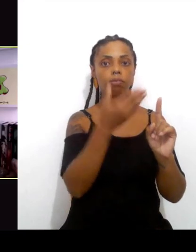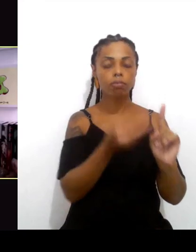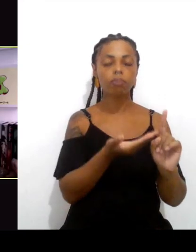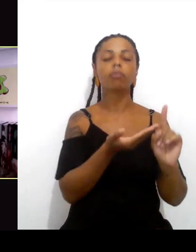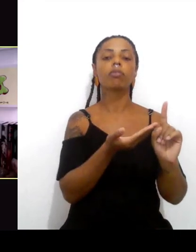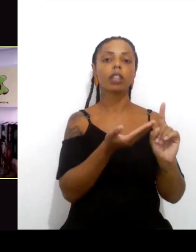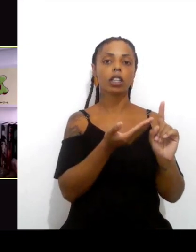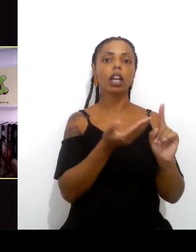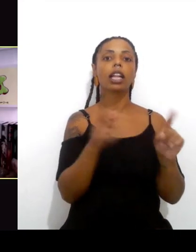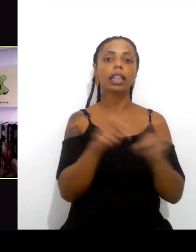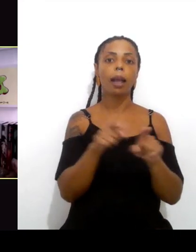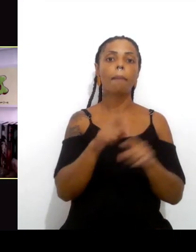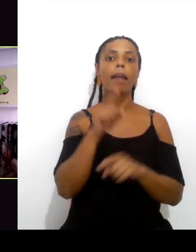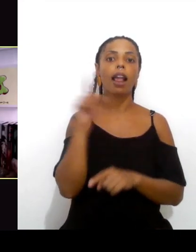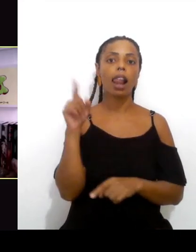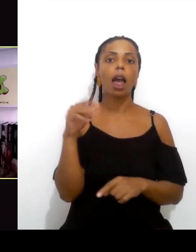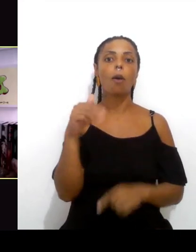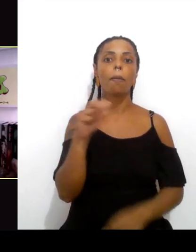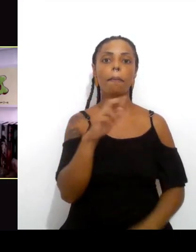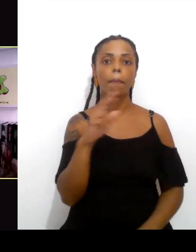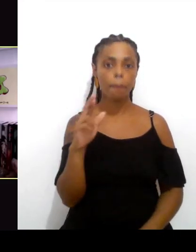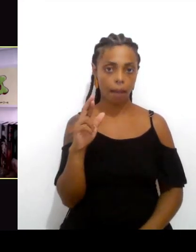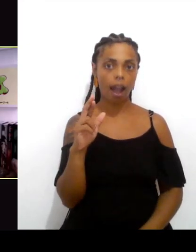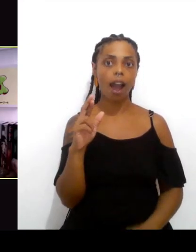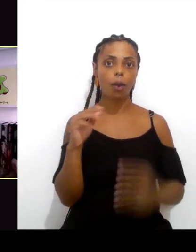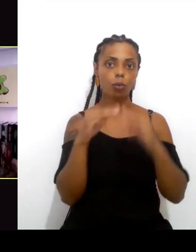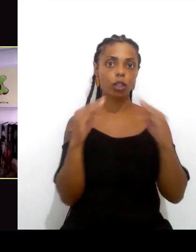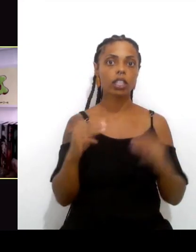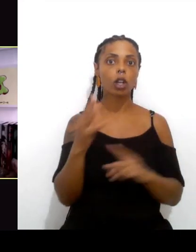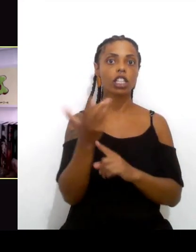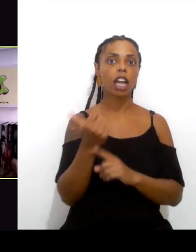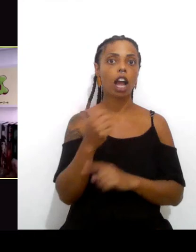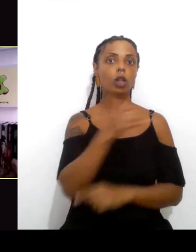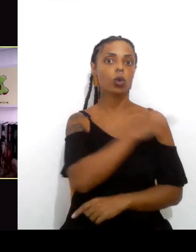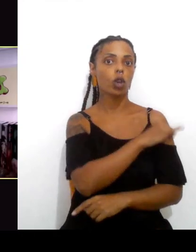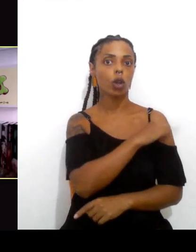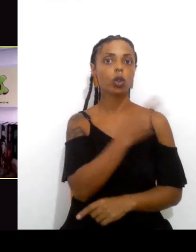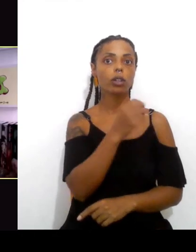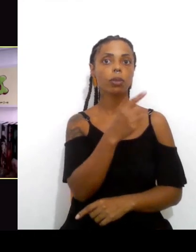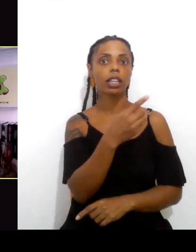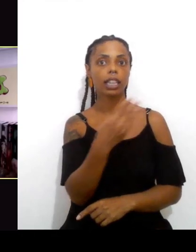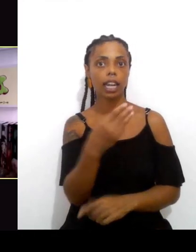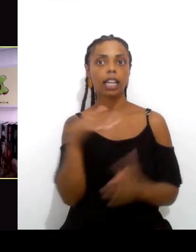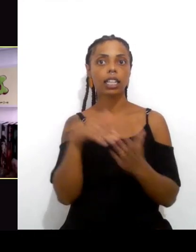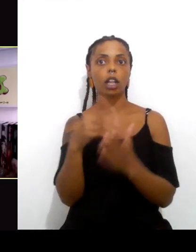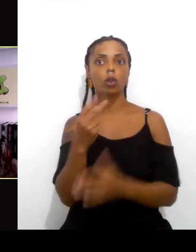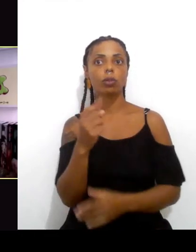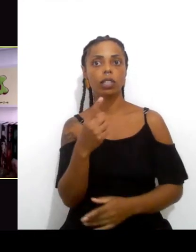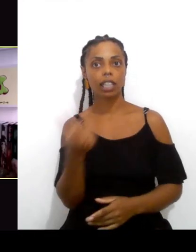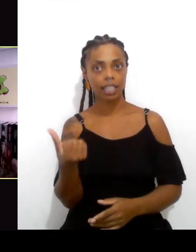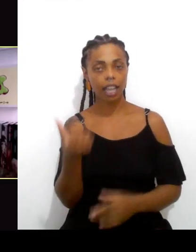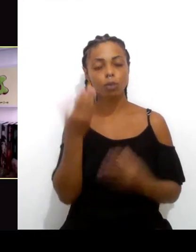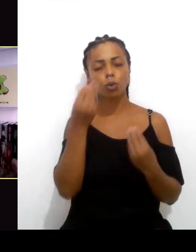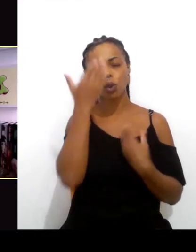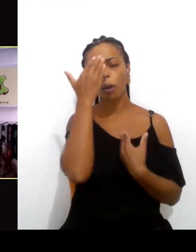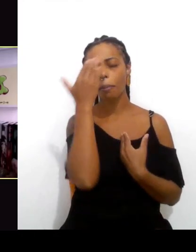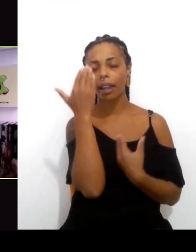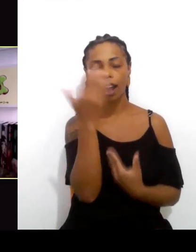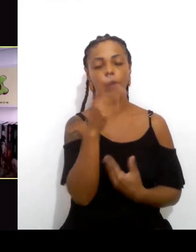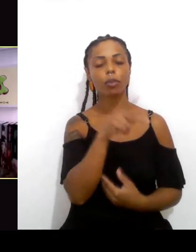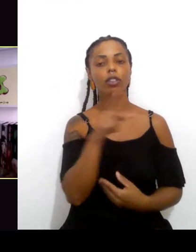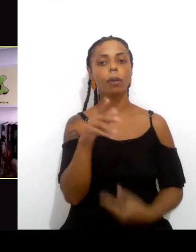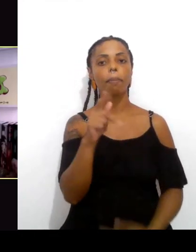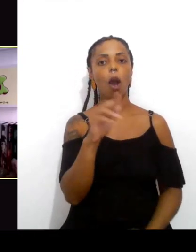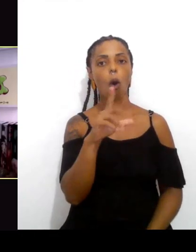o mar entre 2013 e 2016 Muito obrigado professor São Paulo bem-vindo e fique à vontade